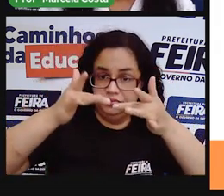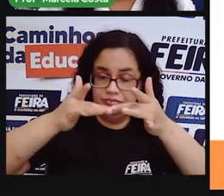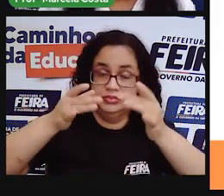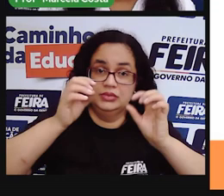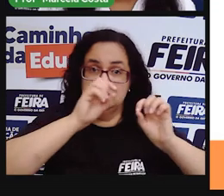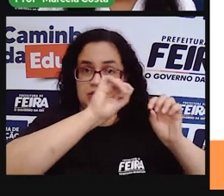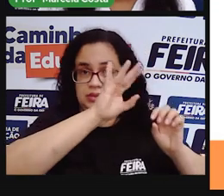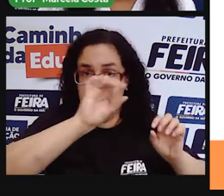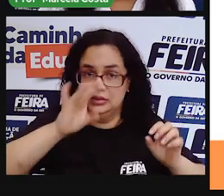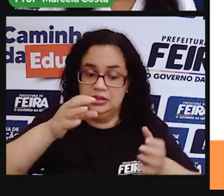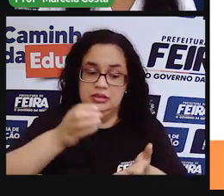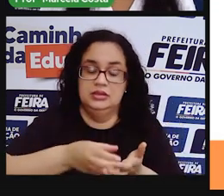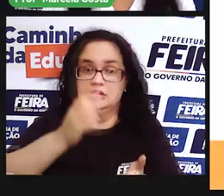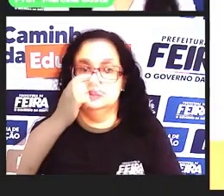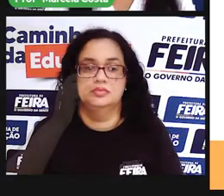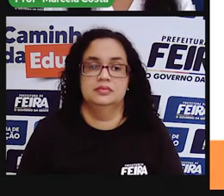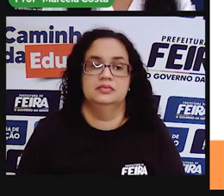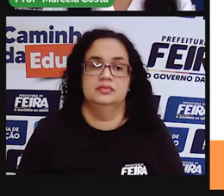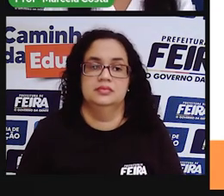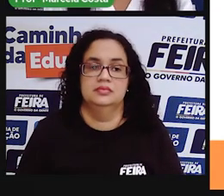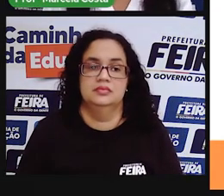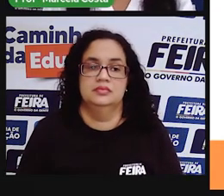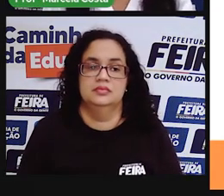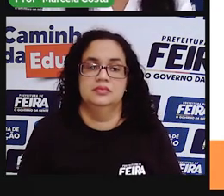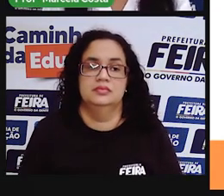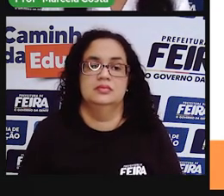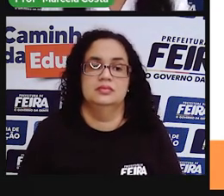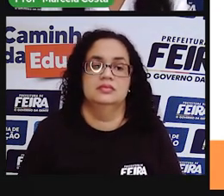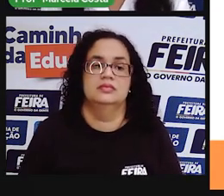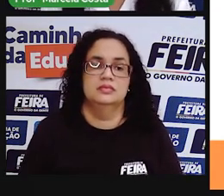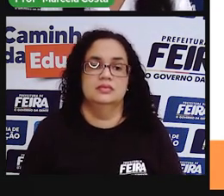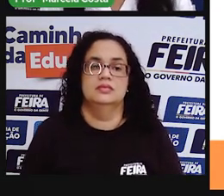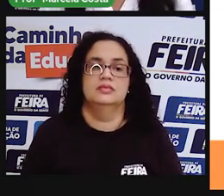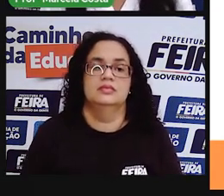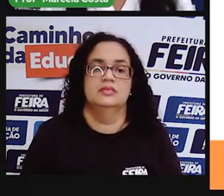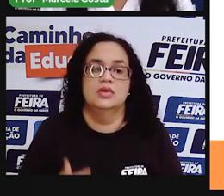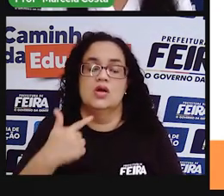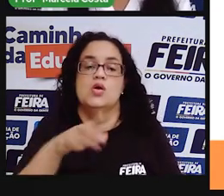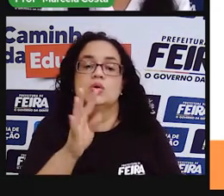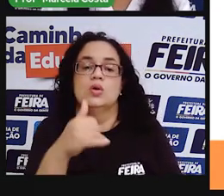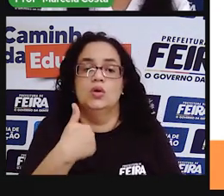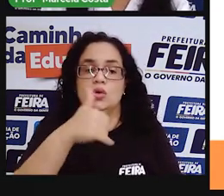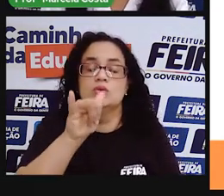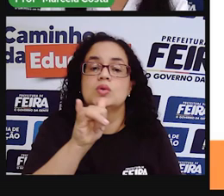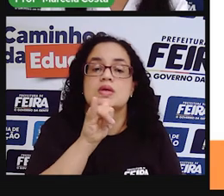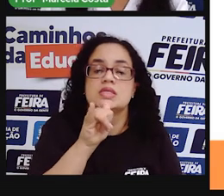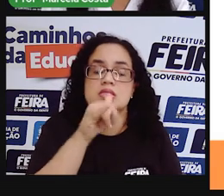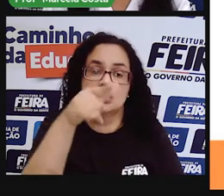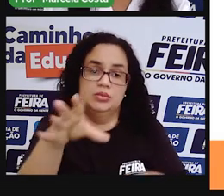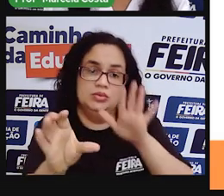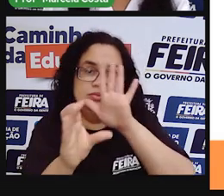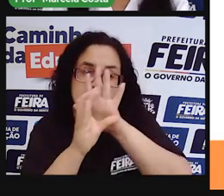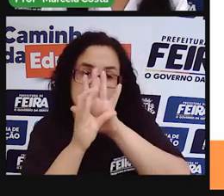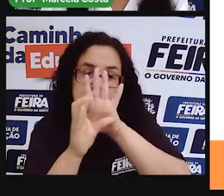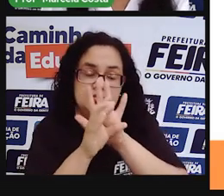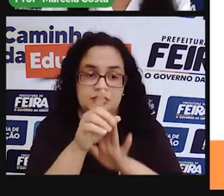para promover a reciclagem. Temos aqui um outro exemplo de símbolo.